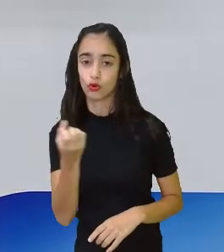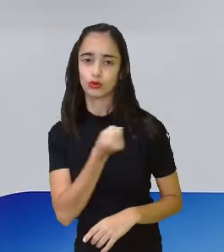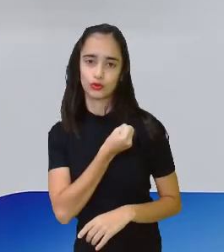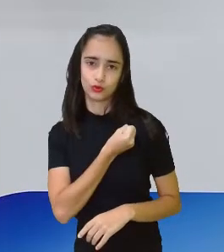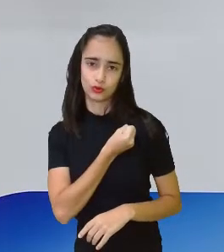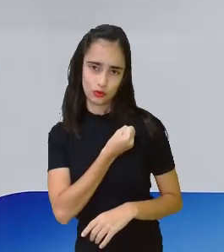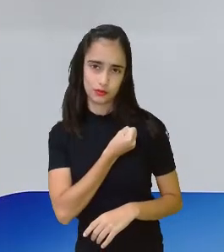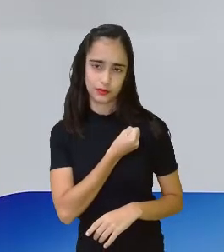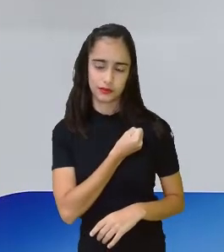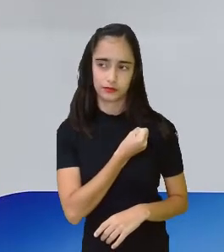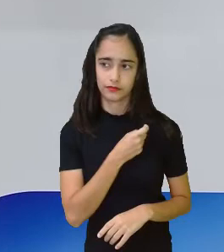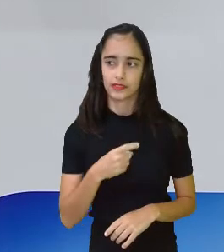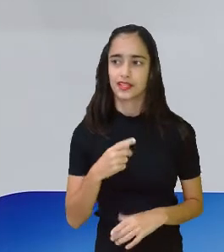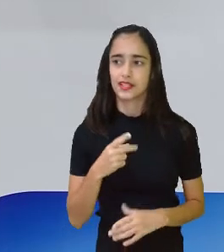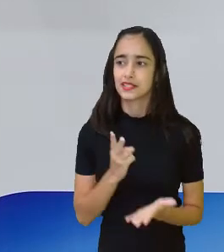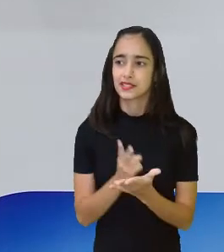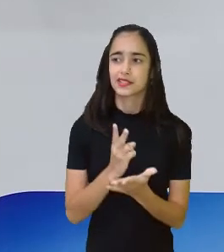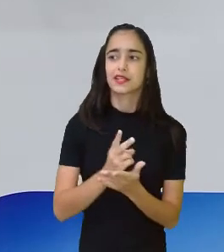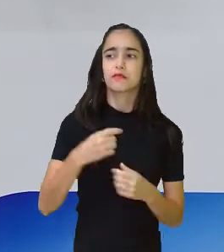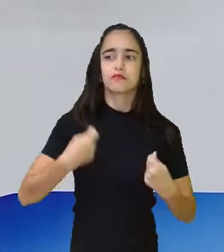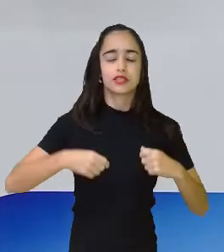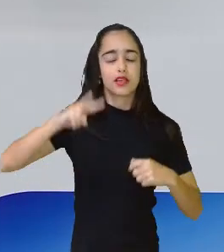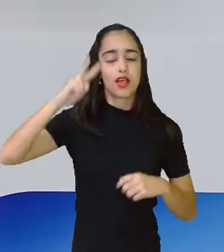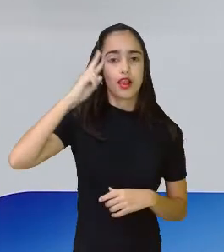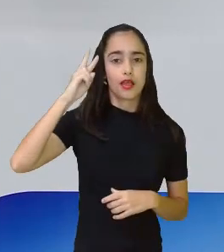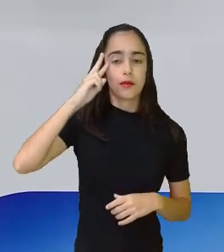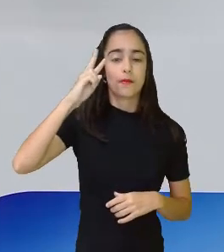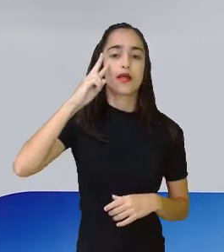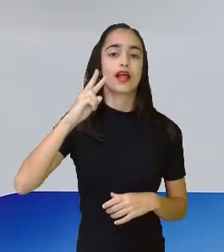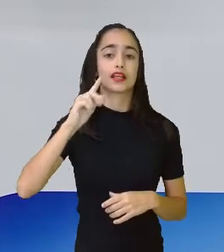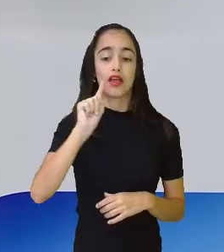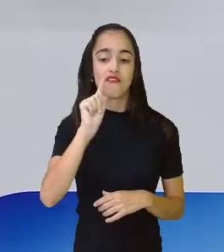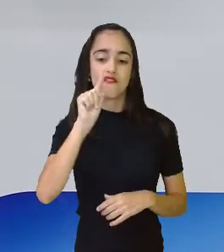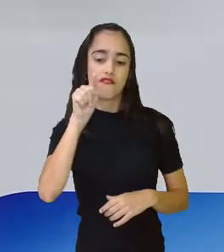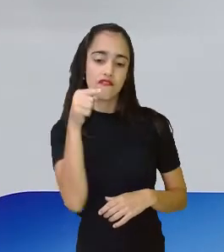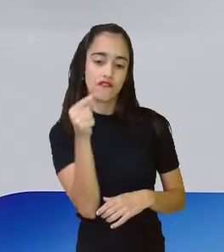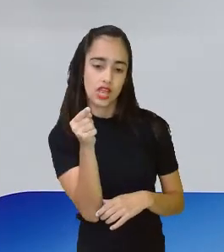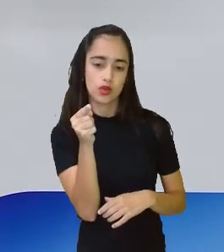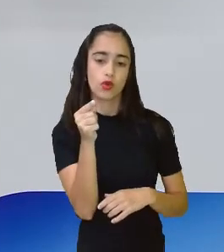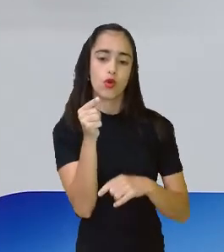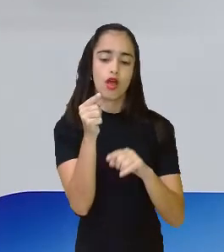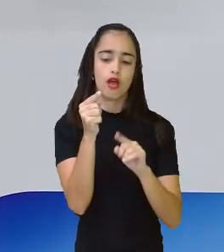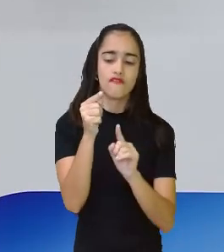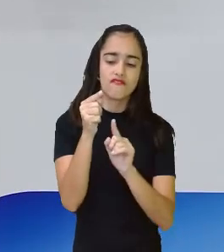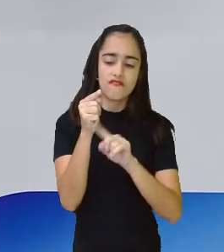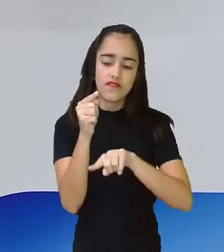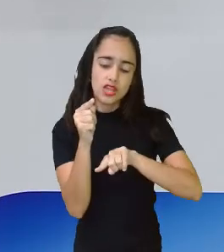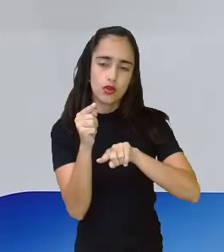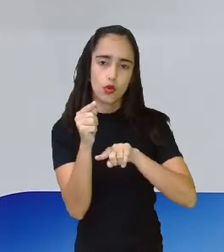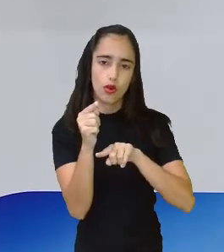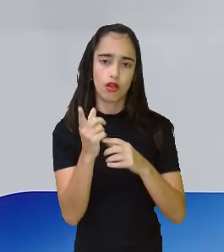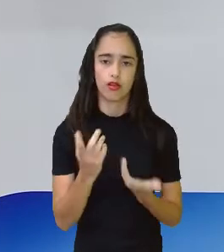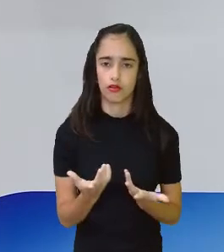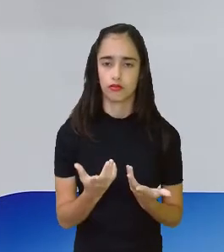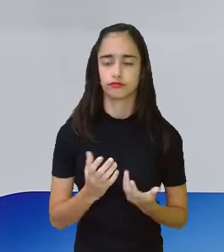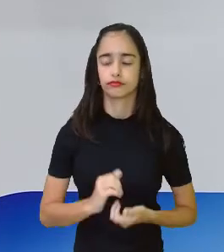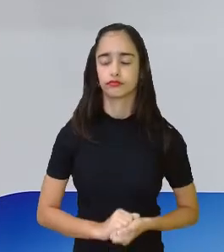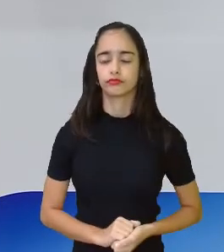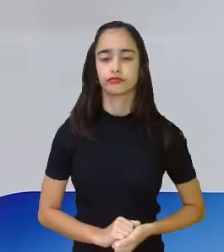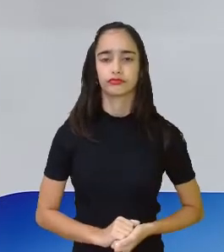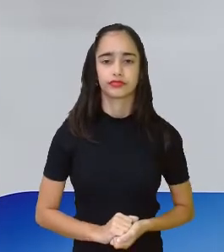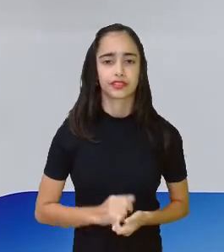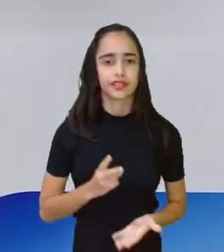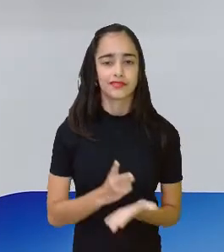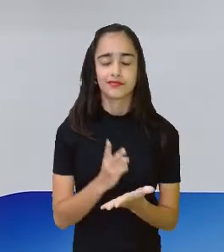ser colocado número inteiro abaixo de número inteiro, vírgula abaixo de vírgula e casa